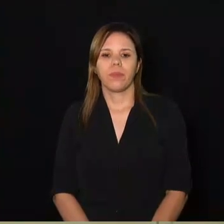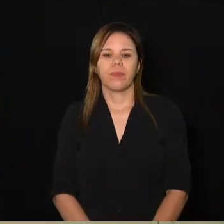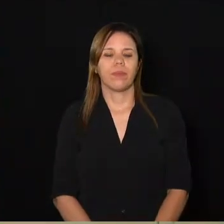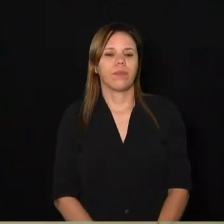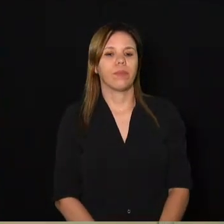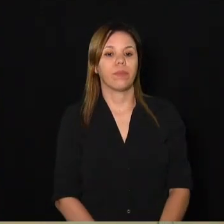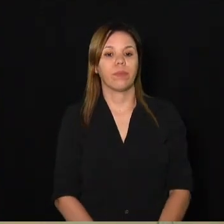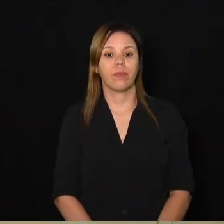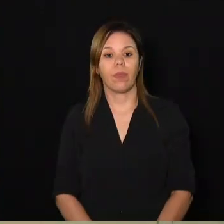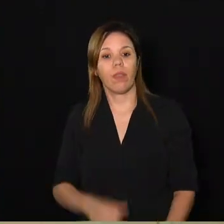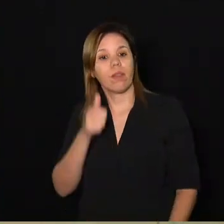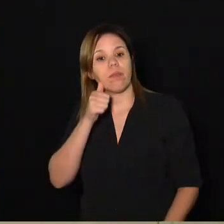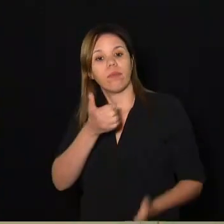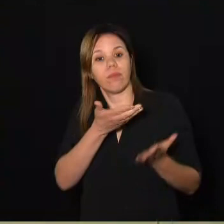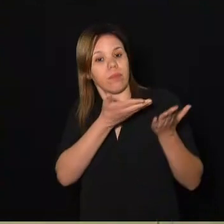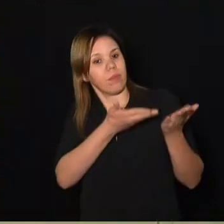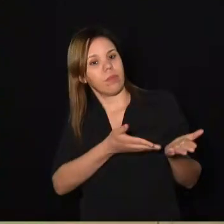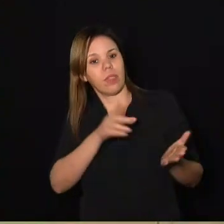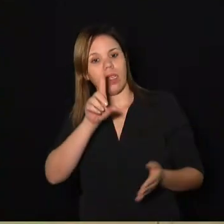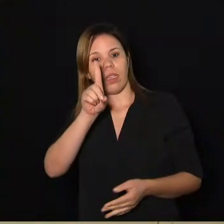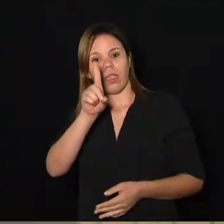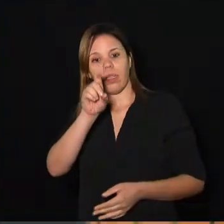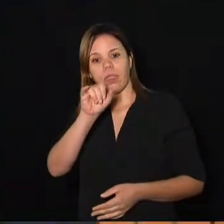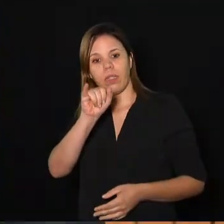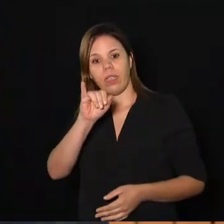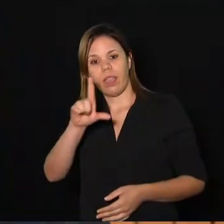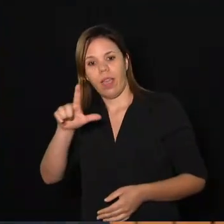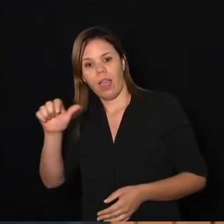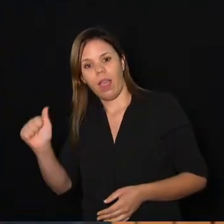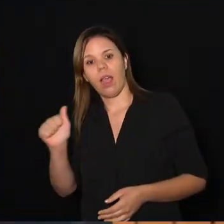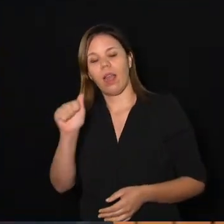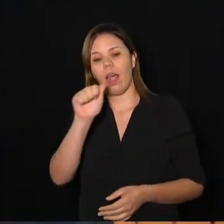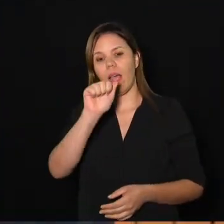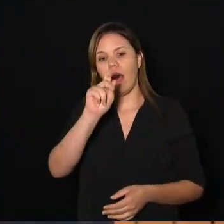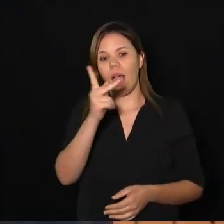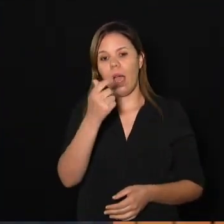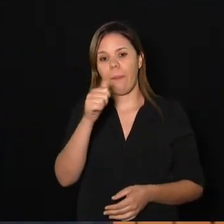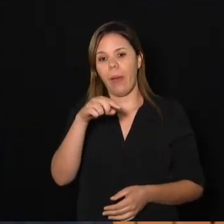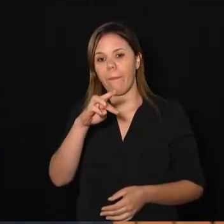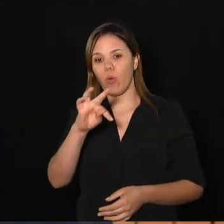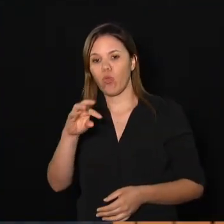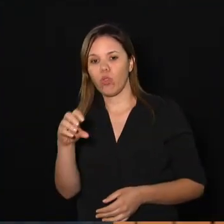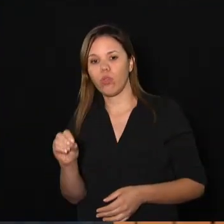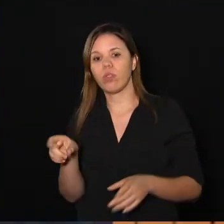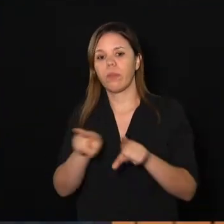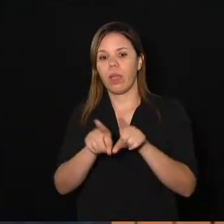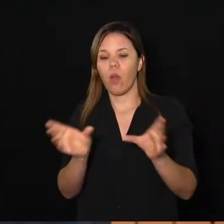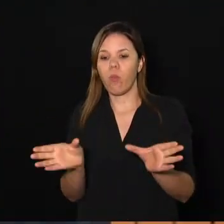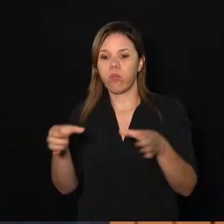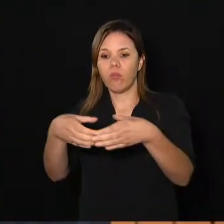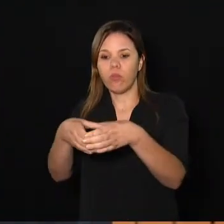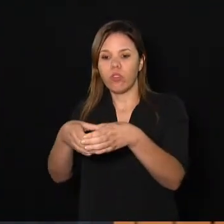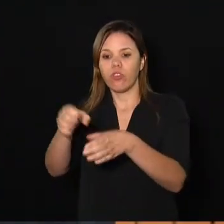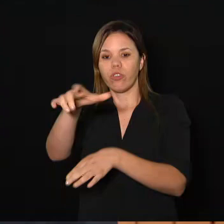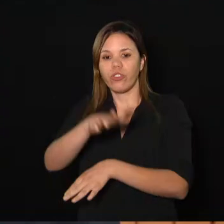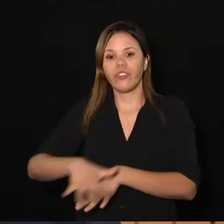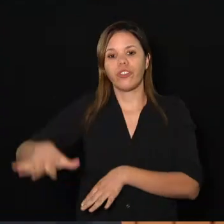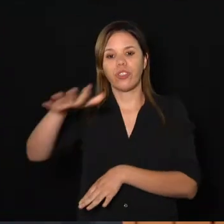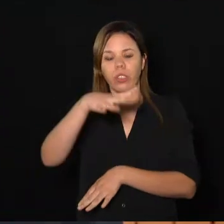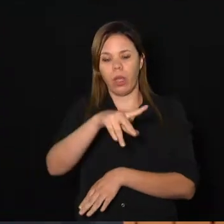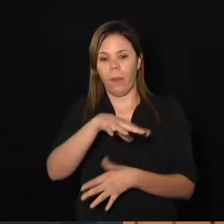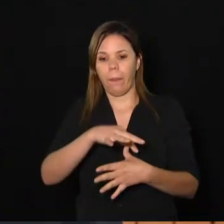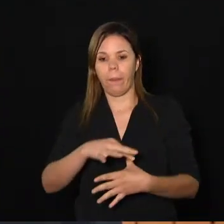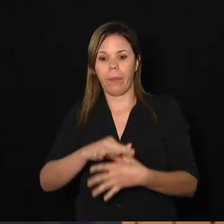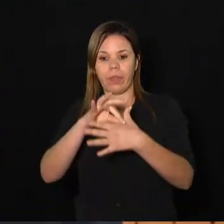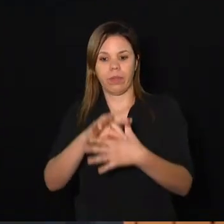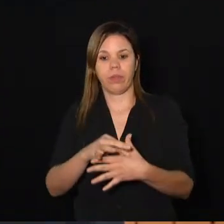senhora Daniela Yamamoto do Conselho Regional de Óptica presidente do Conselho Regional